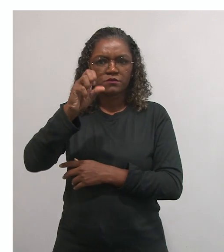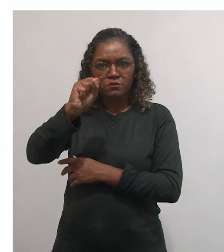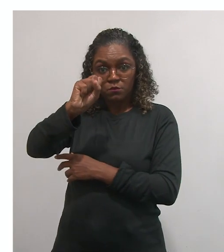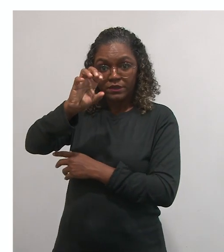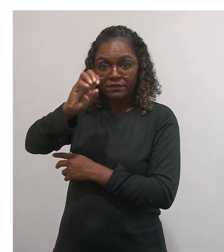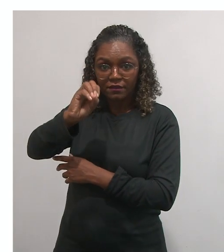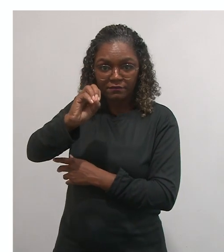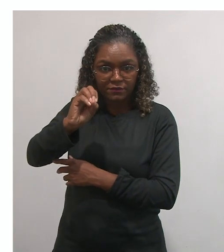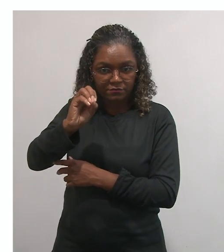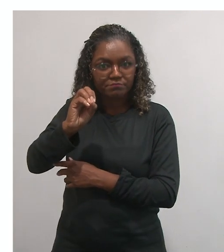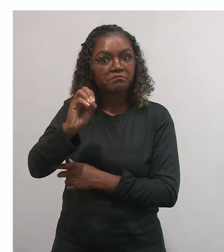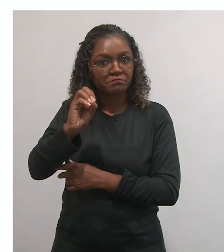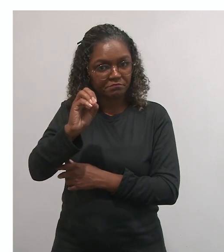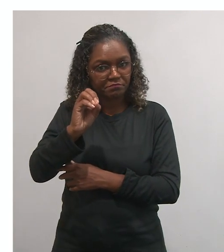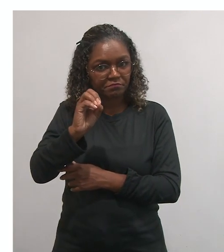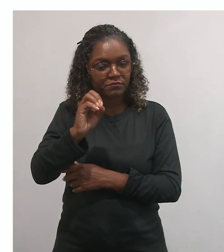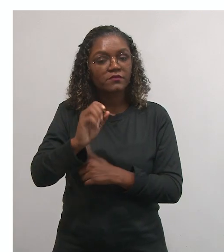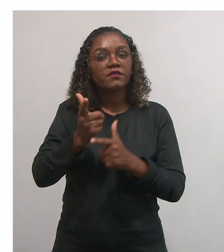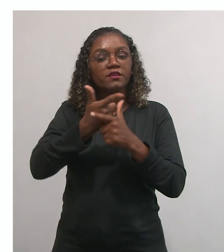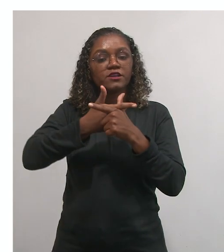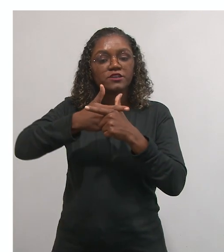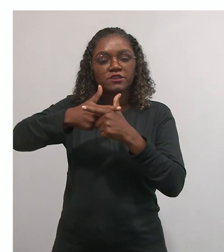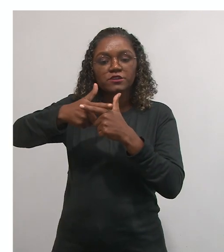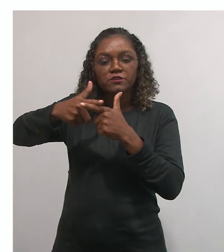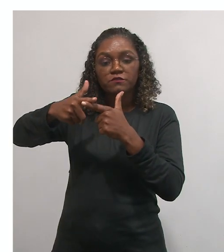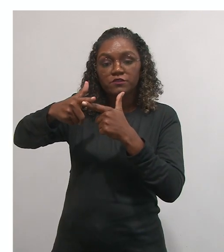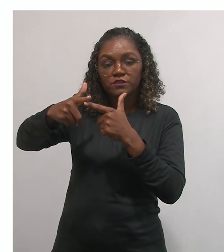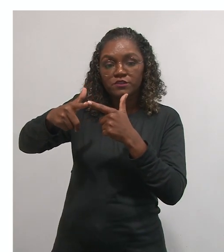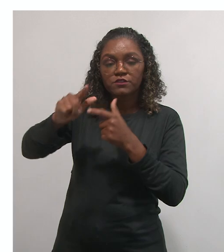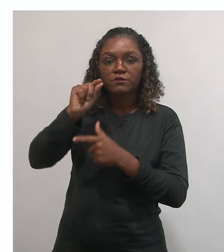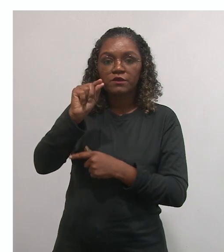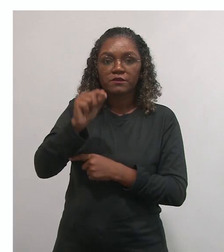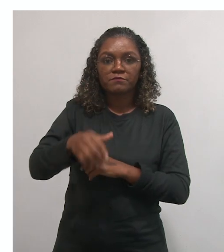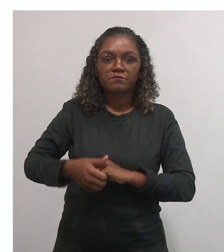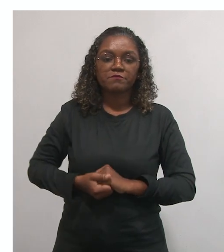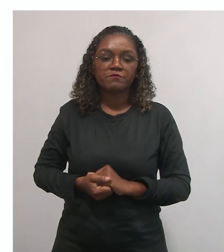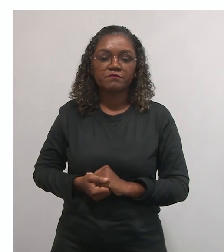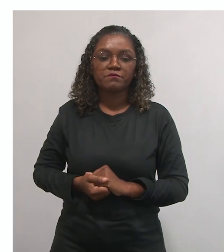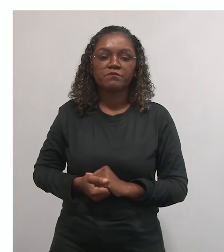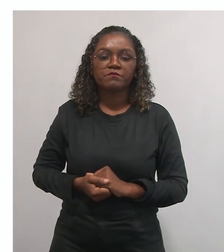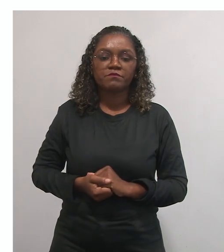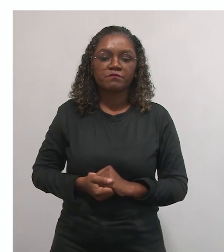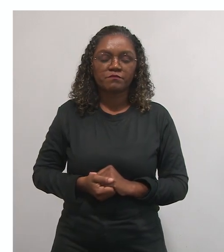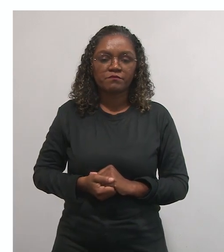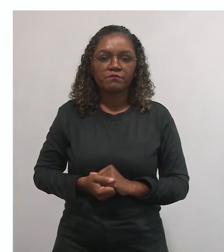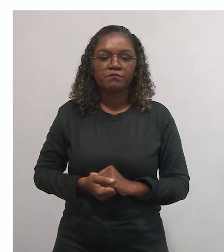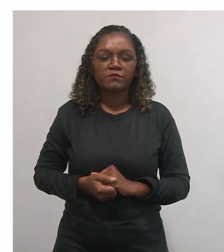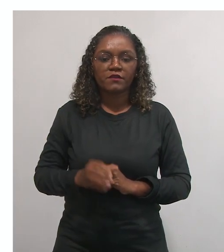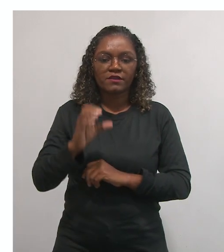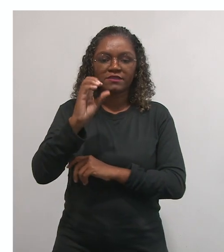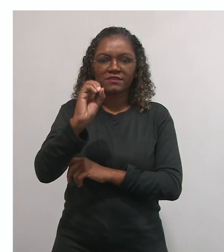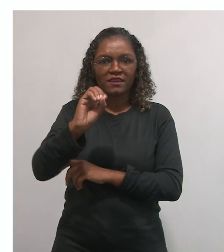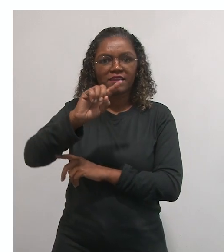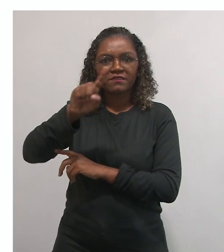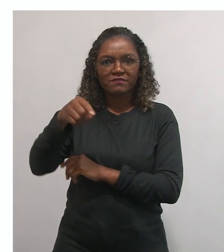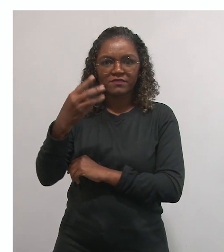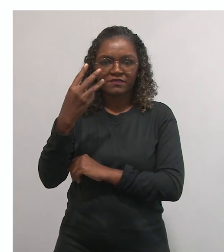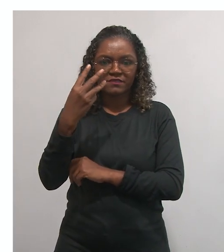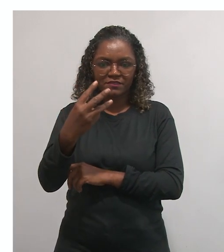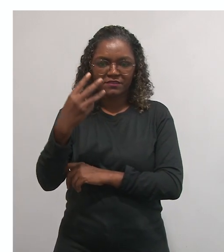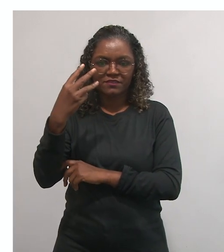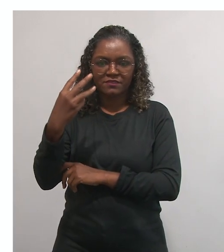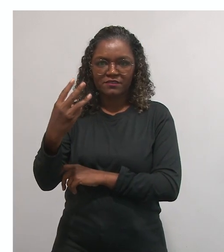17.480 aí a gente vai dividir pela margem de contribuição ponderada que nós encontramos aqui que